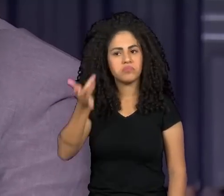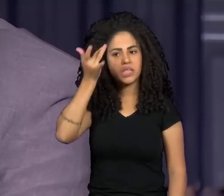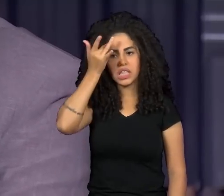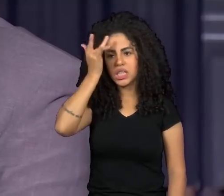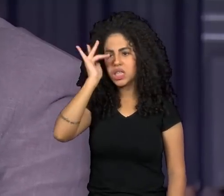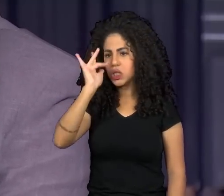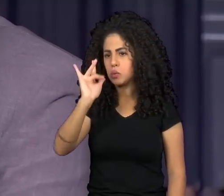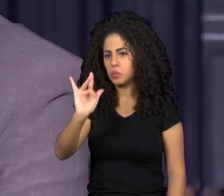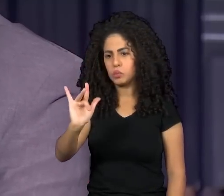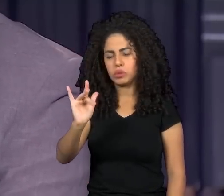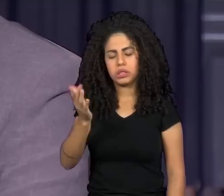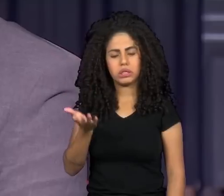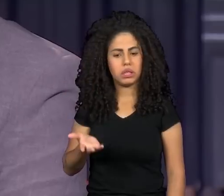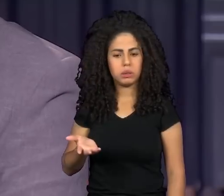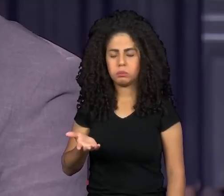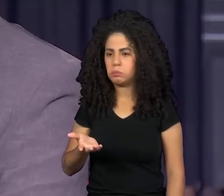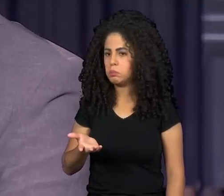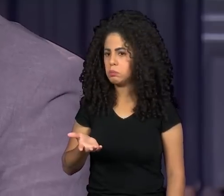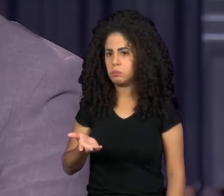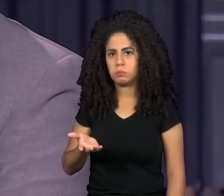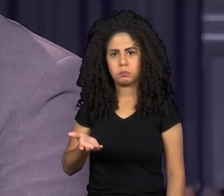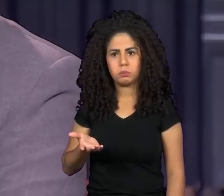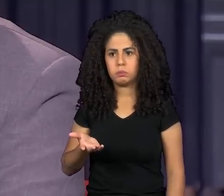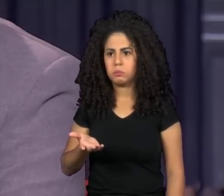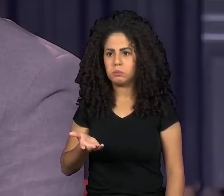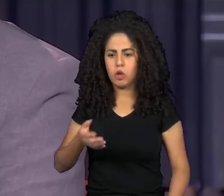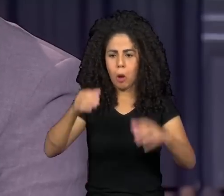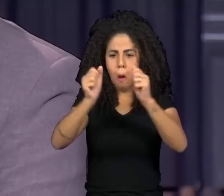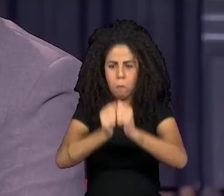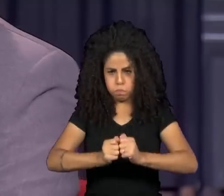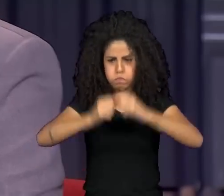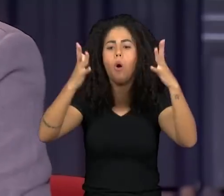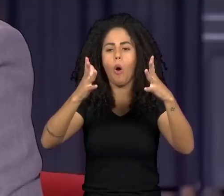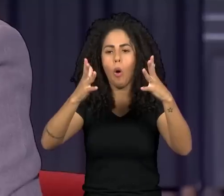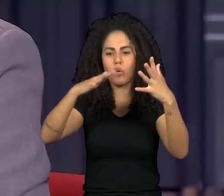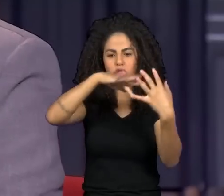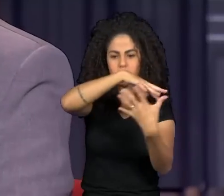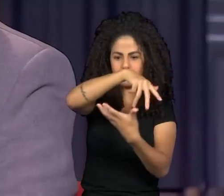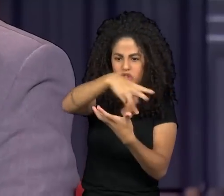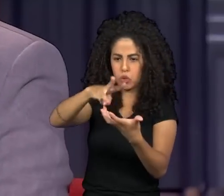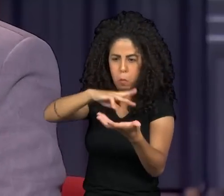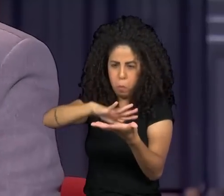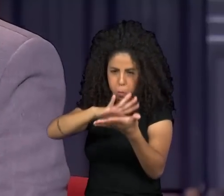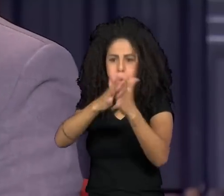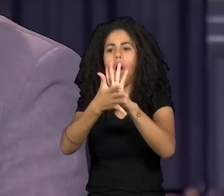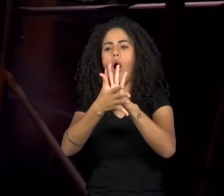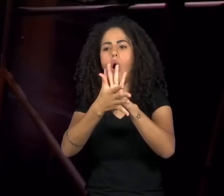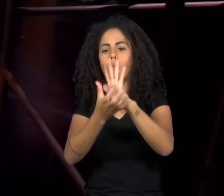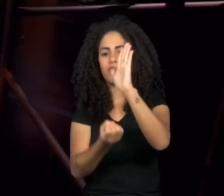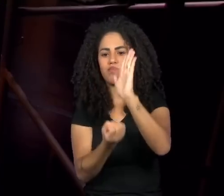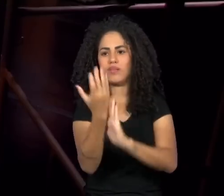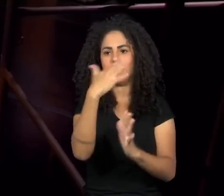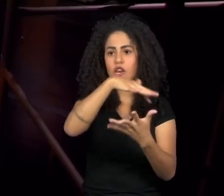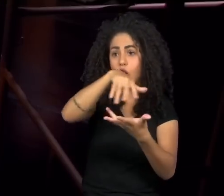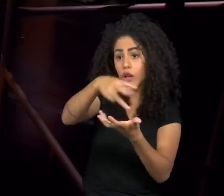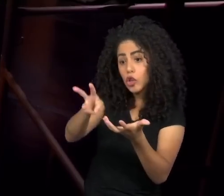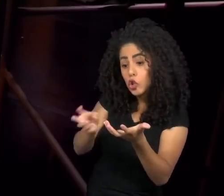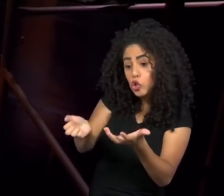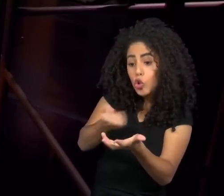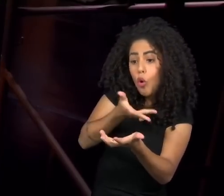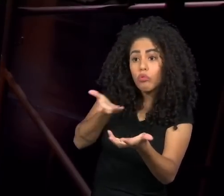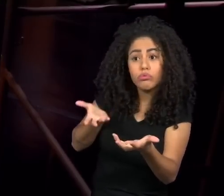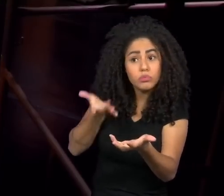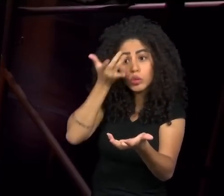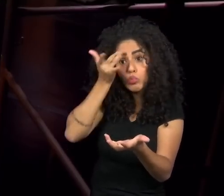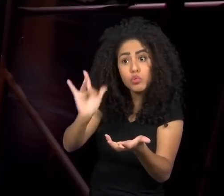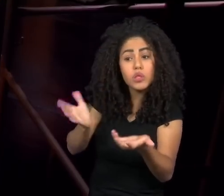Talvez implodir tudo. Cair uma bomba. Não quero que isso aconteça, porque manhã tá aqui. Mas, pô, vai ser